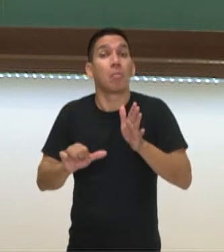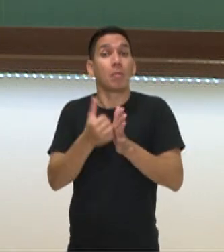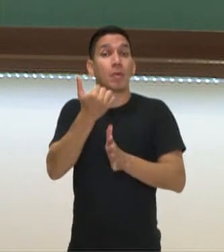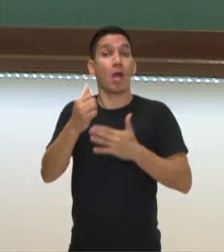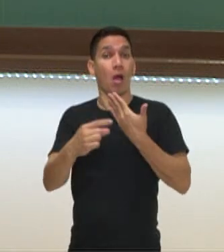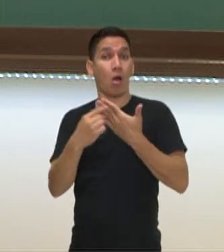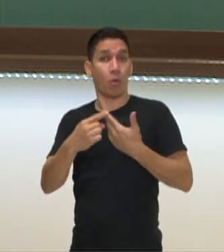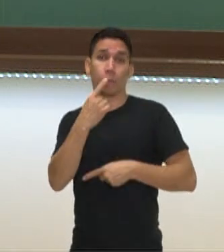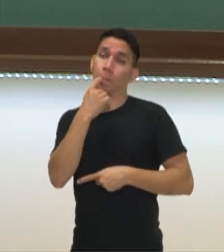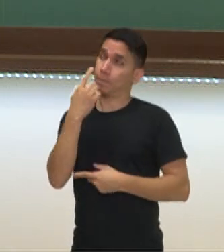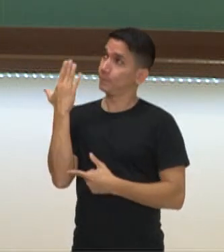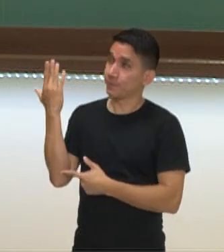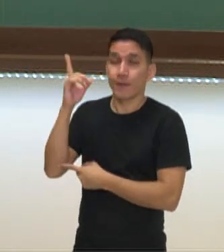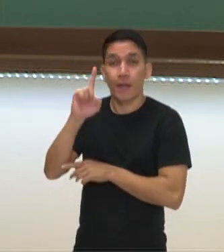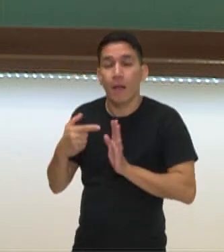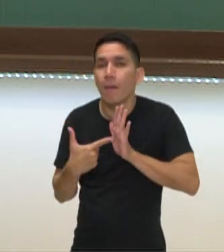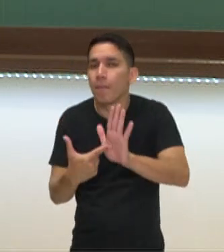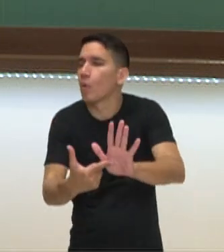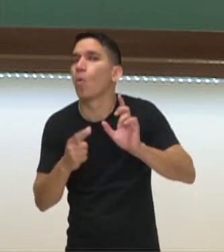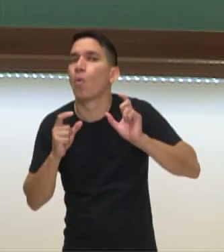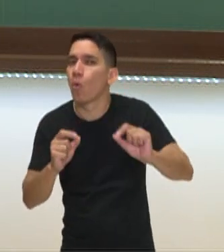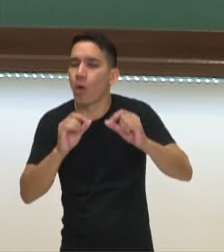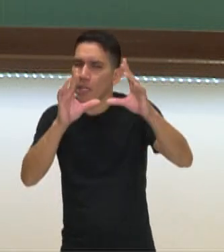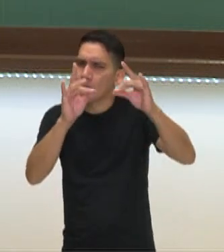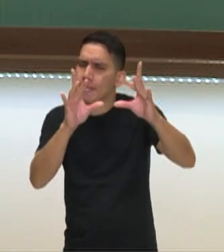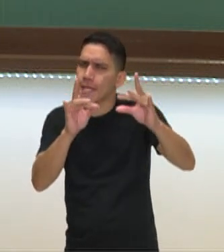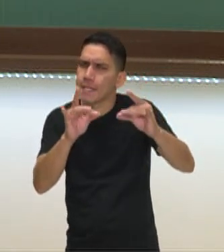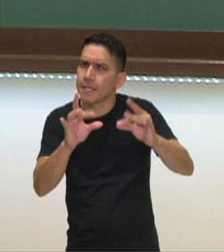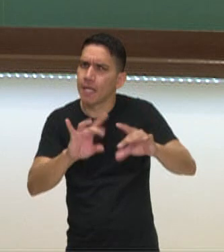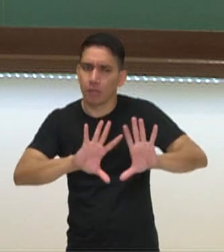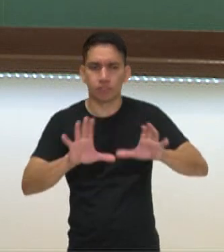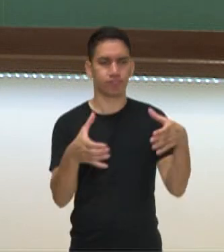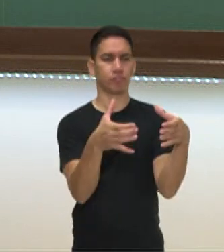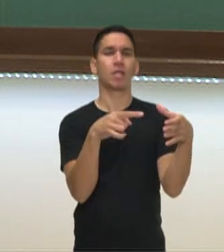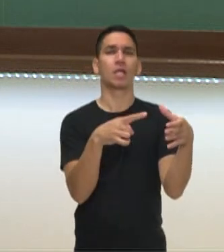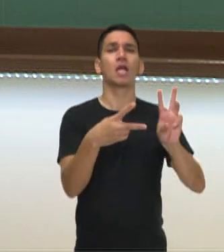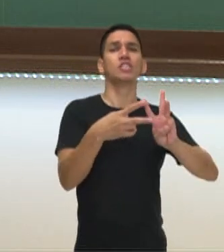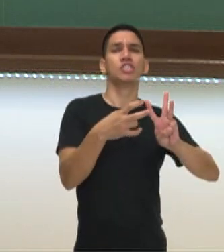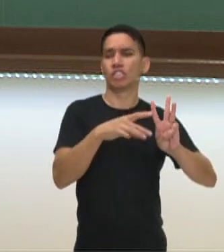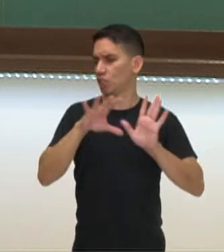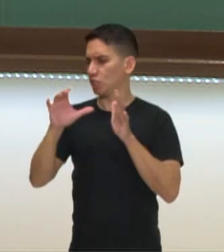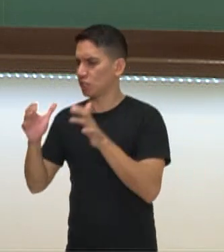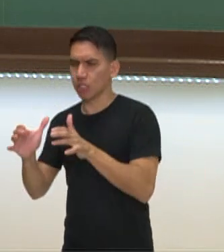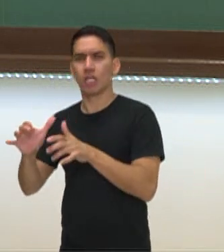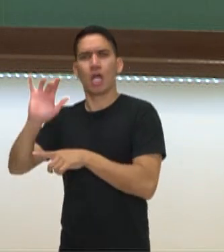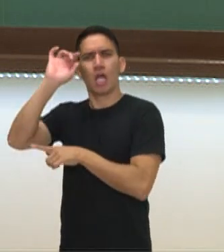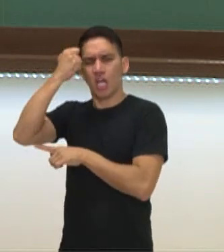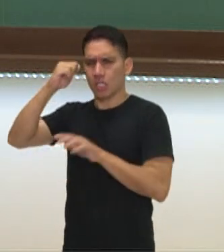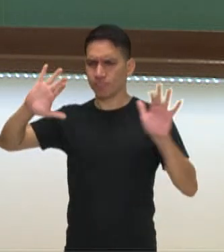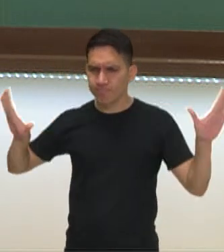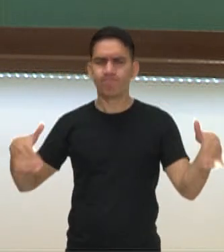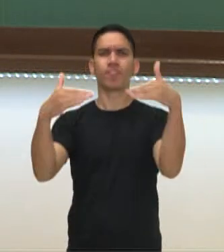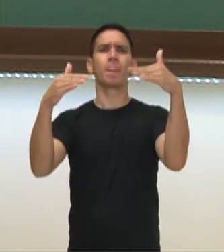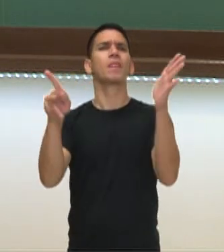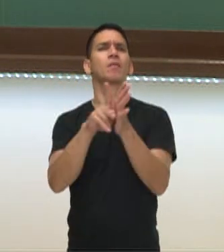então, que vai trazer, né, colocar povos indígenas e povos negros no patamar da cultura,